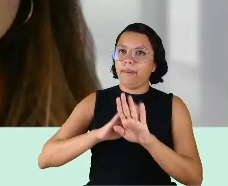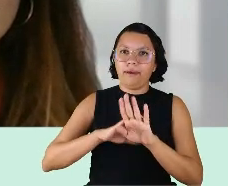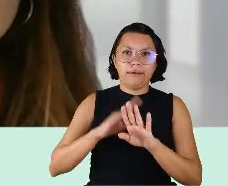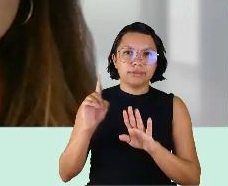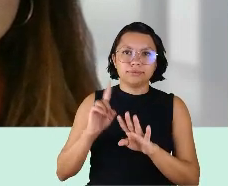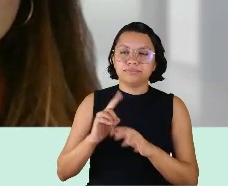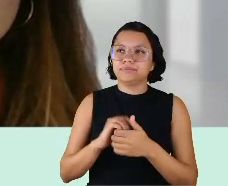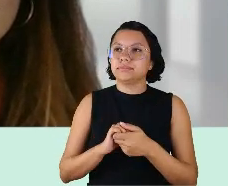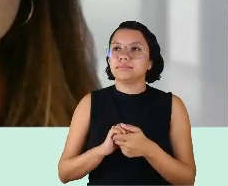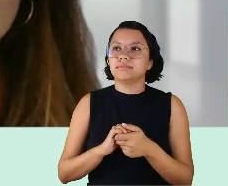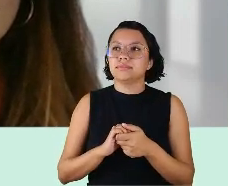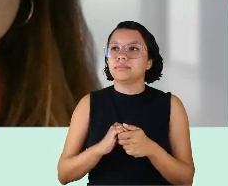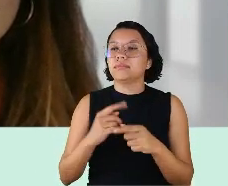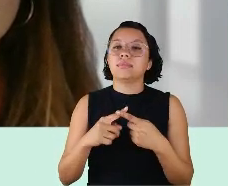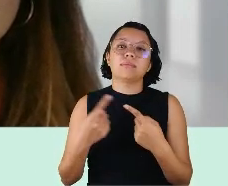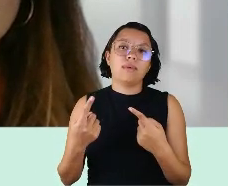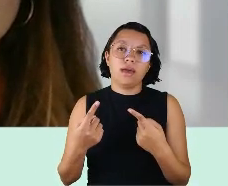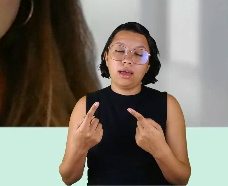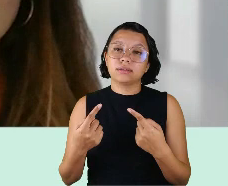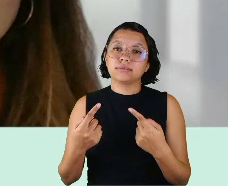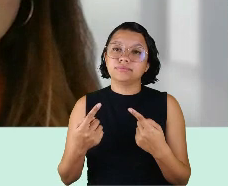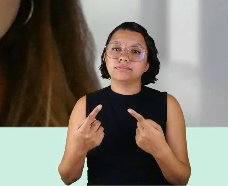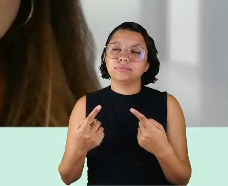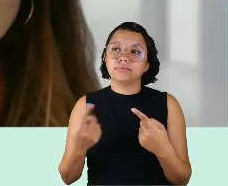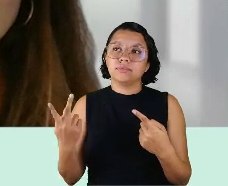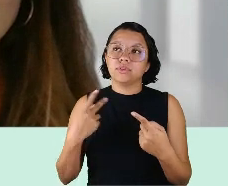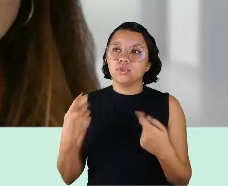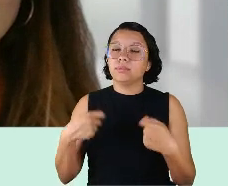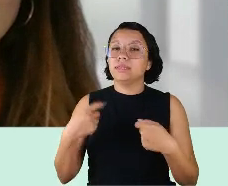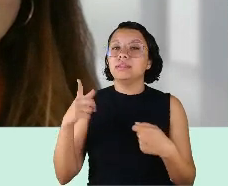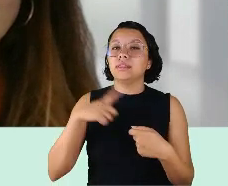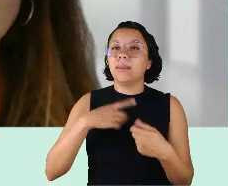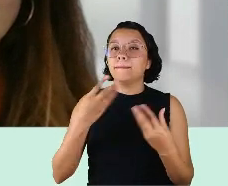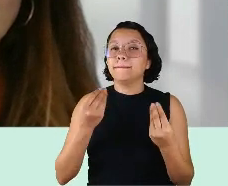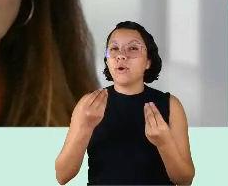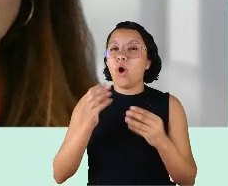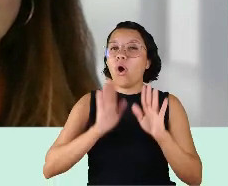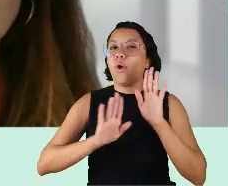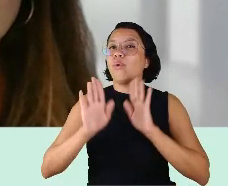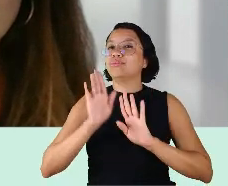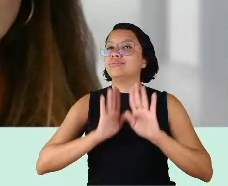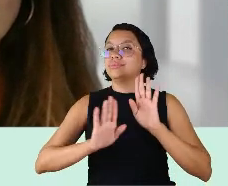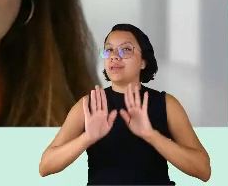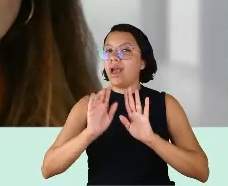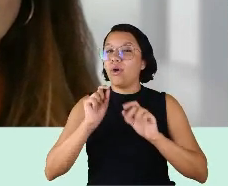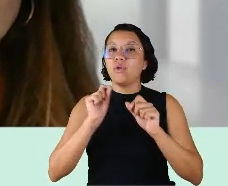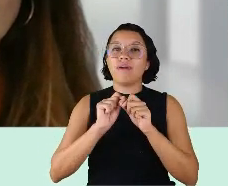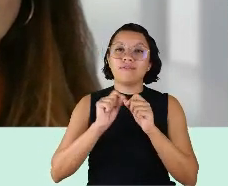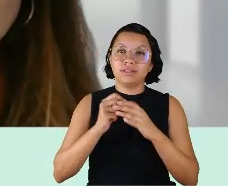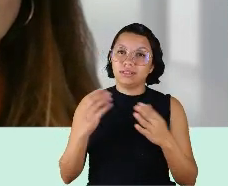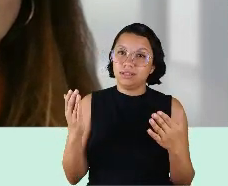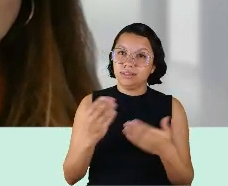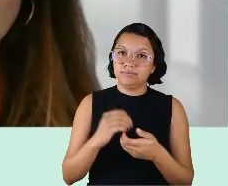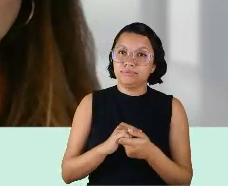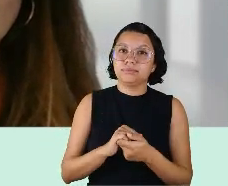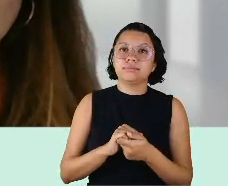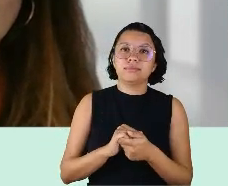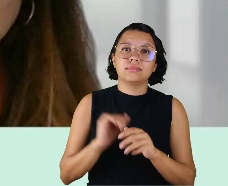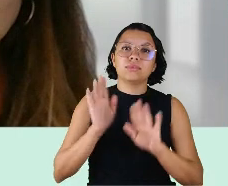trás, mas a gente tem que ter muito cuidado com o que vai fazer